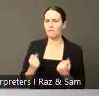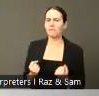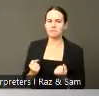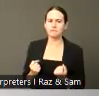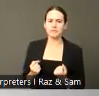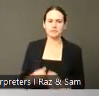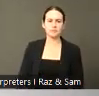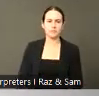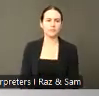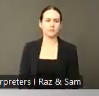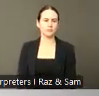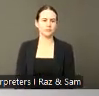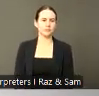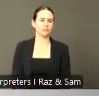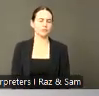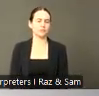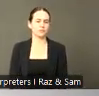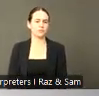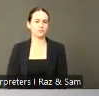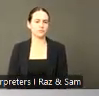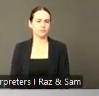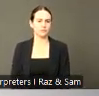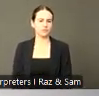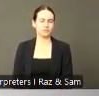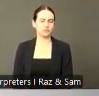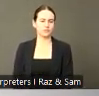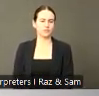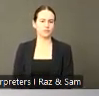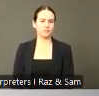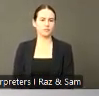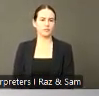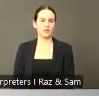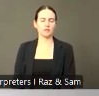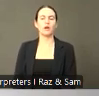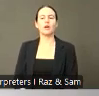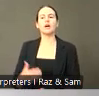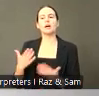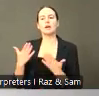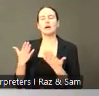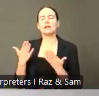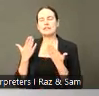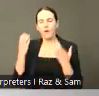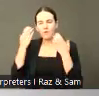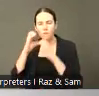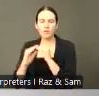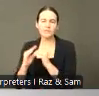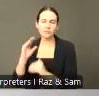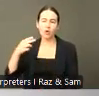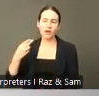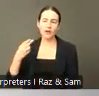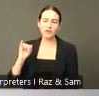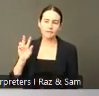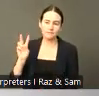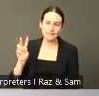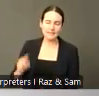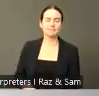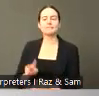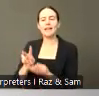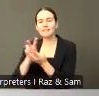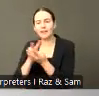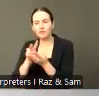Estamos trabalhando justamente nas infecções de HIV, infecções de transmissão sexual,